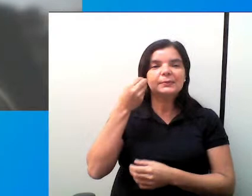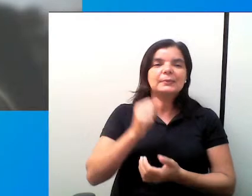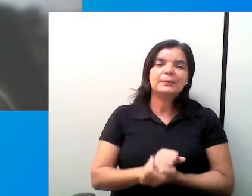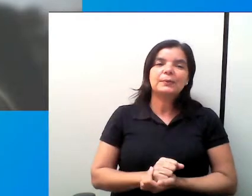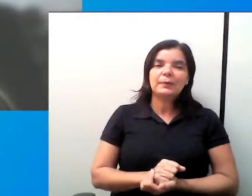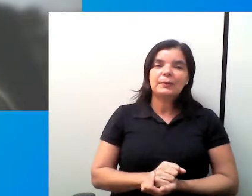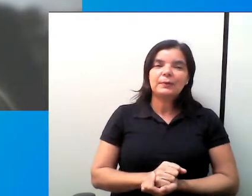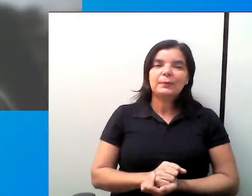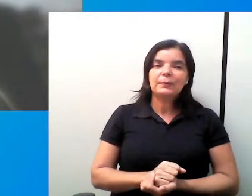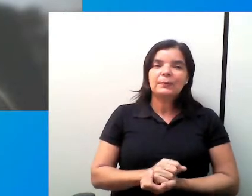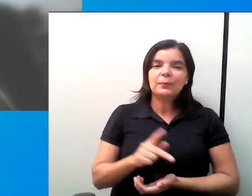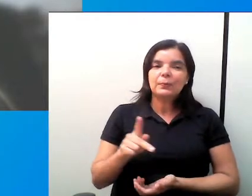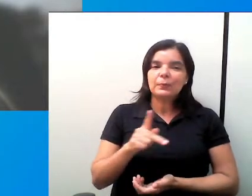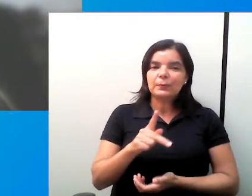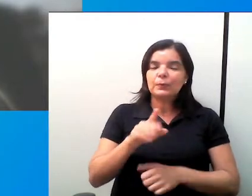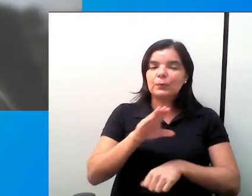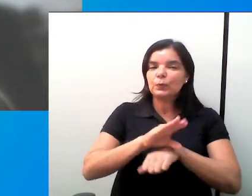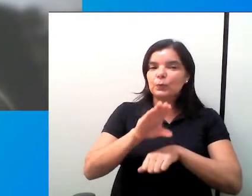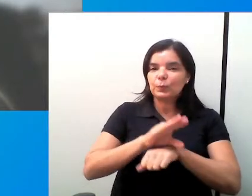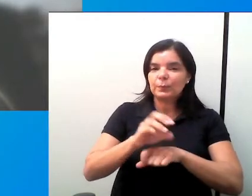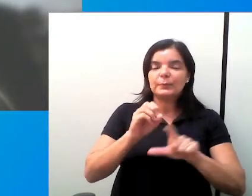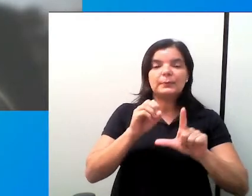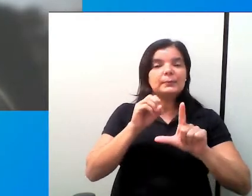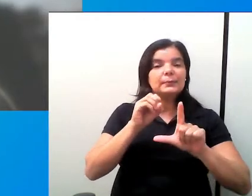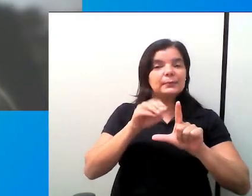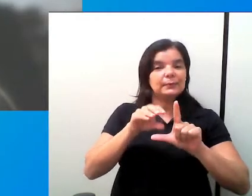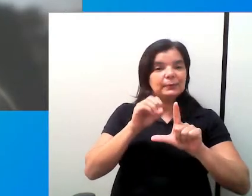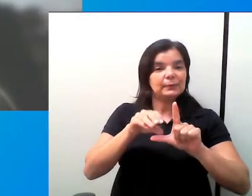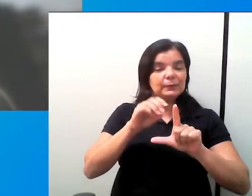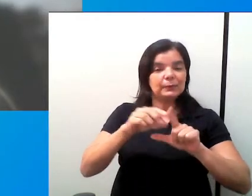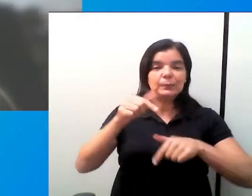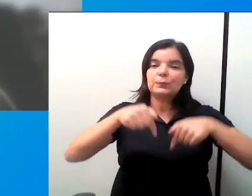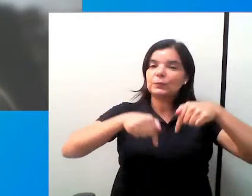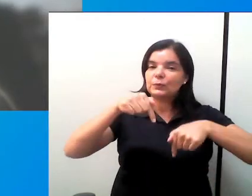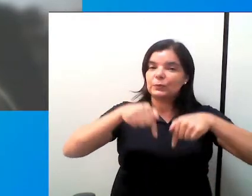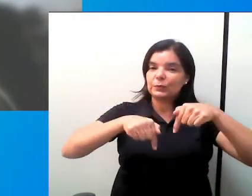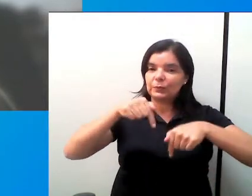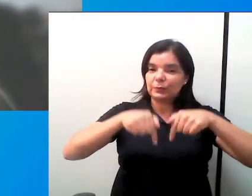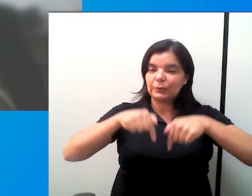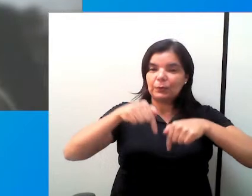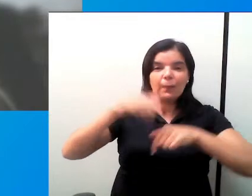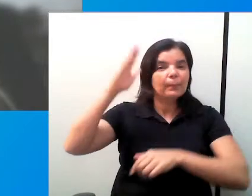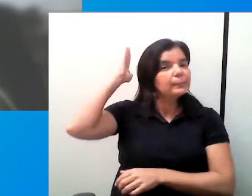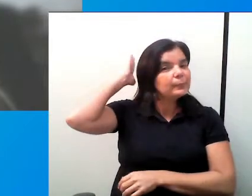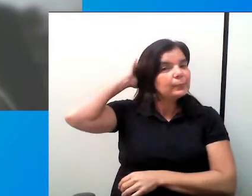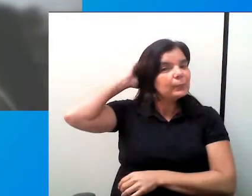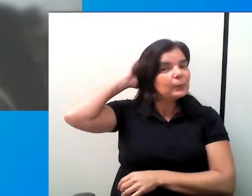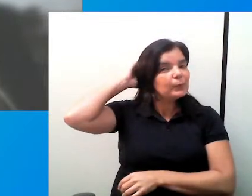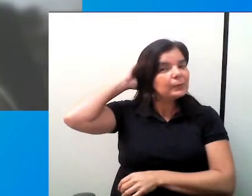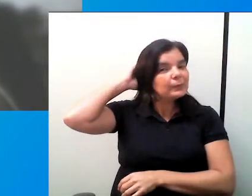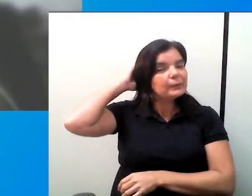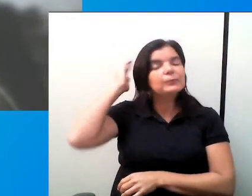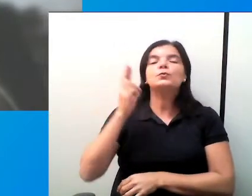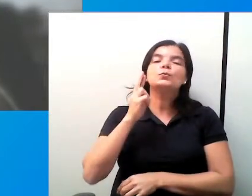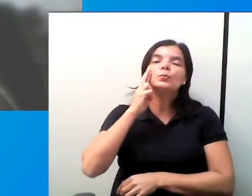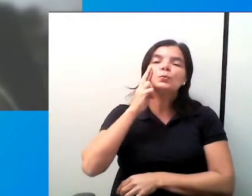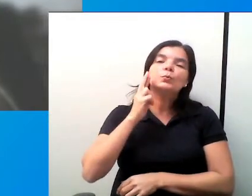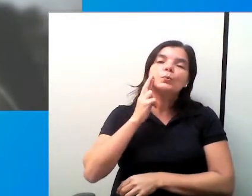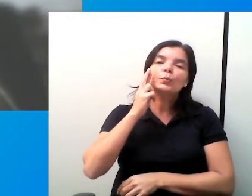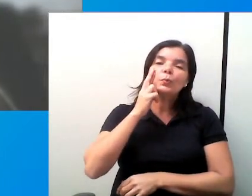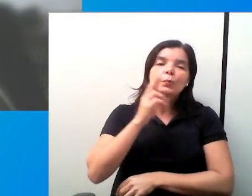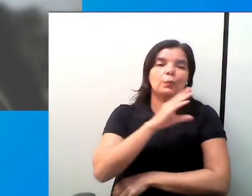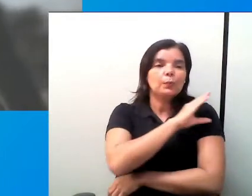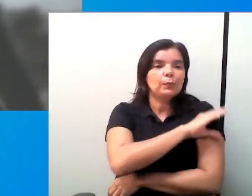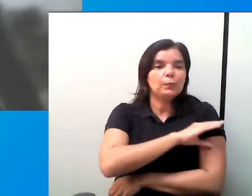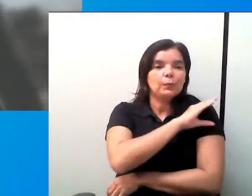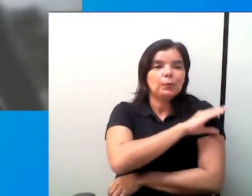extensão no curso Licenciatura em Química do campus de Paraná do Instituto Federal de Rondônia, o coordenador do